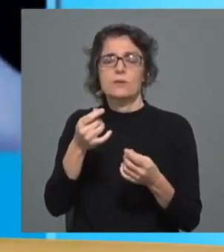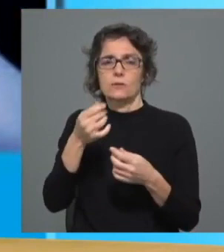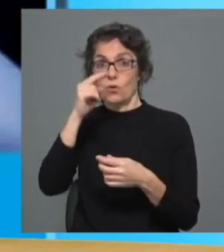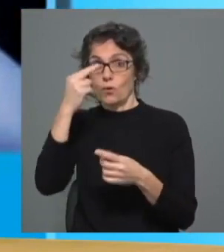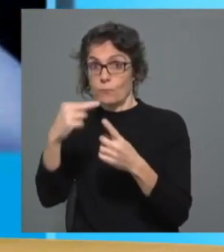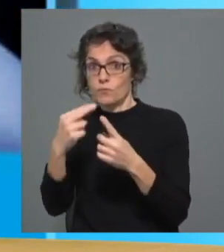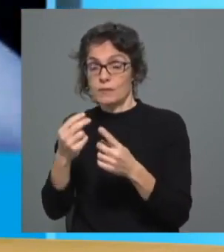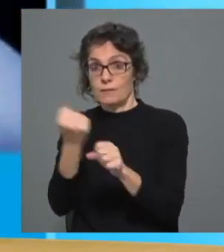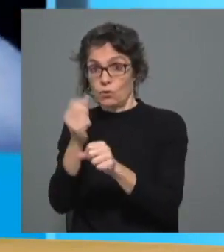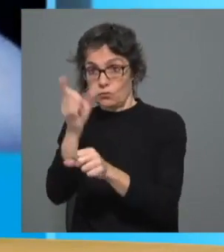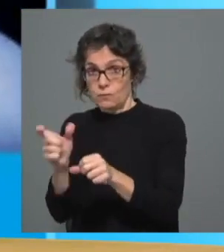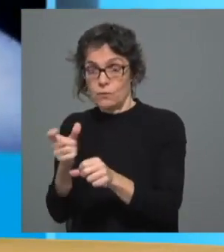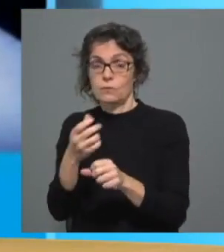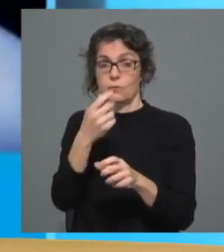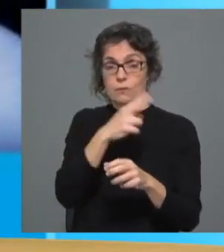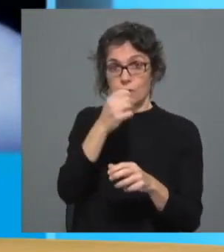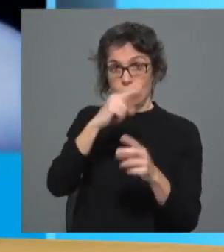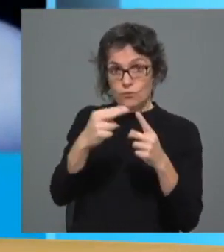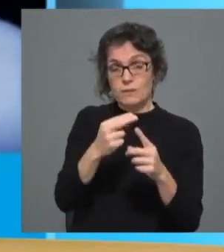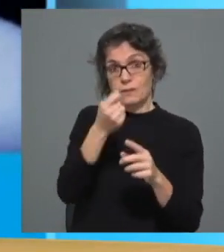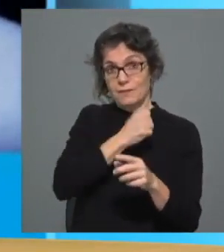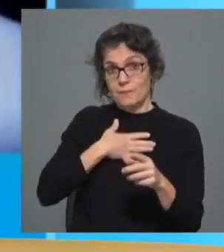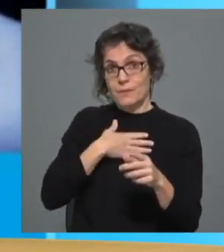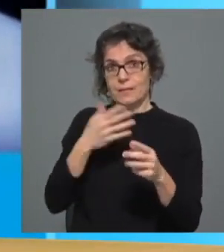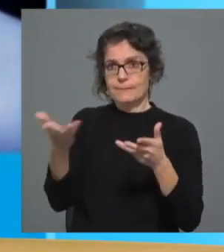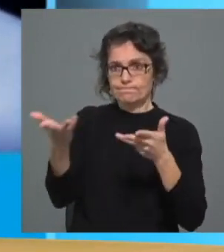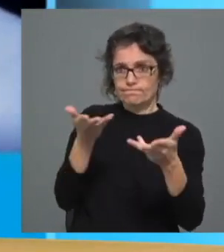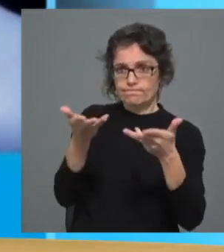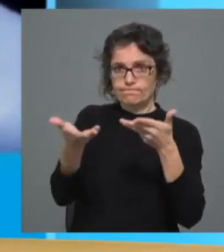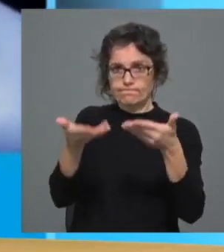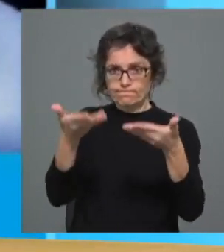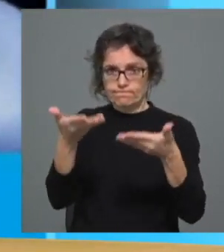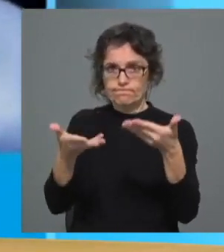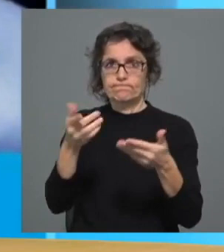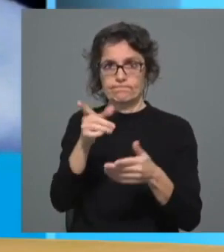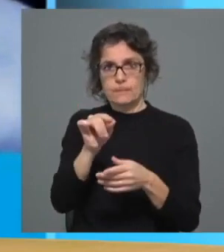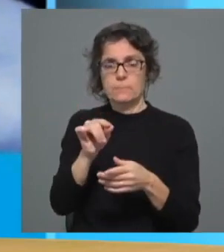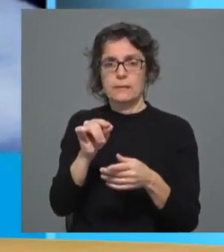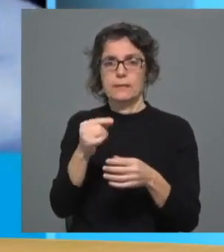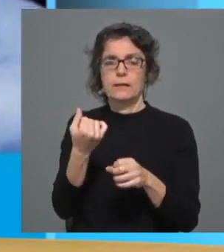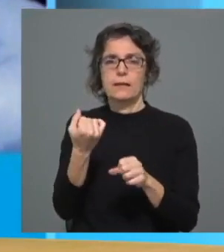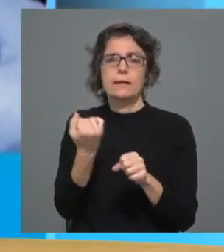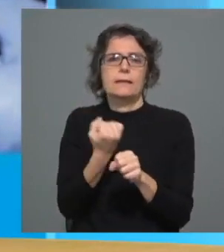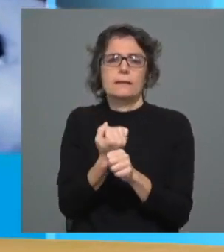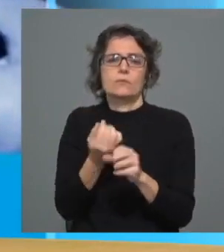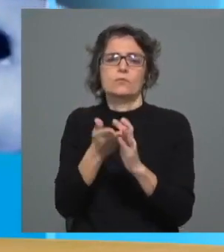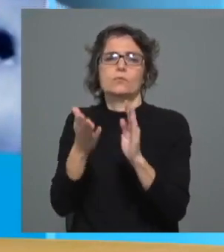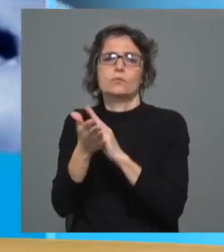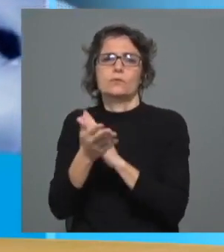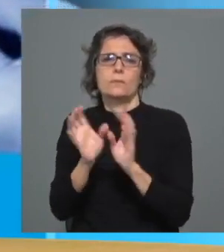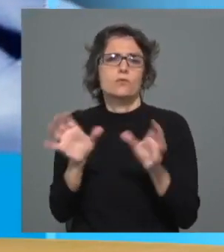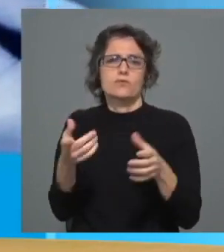considerar a situação do bem comum, portanto, a questão do emprego em geral, não é? Portanto, sabemos que